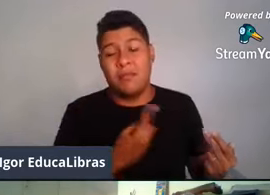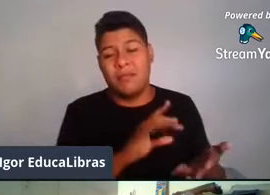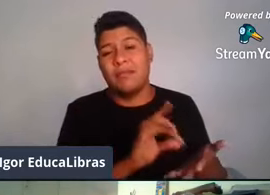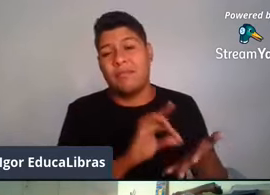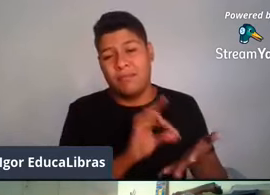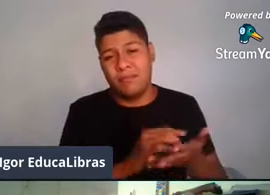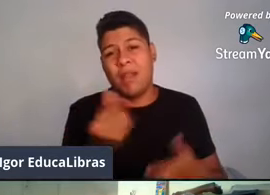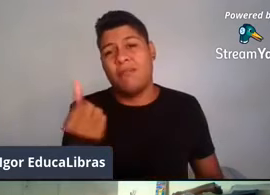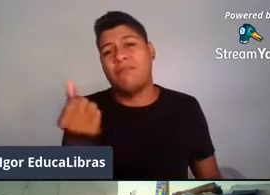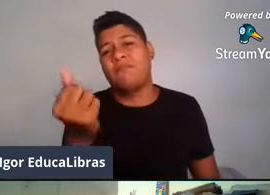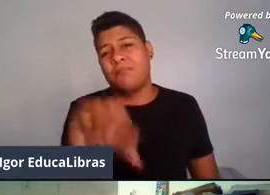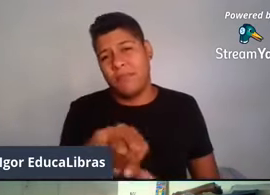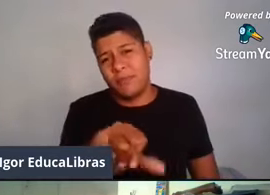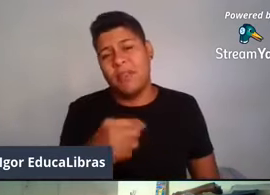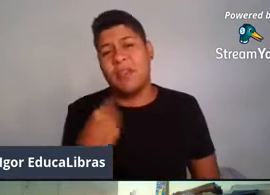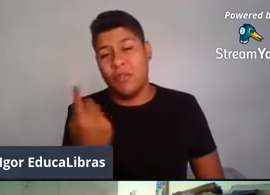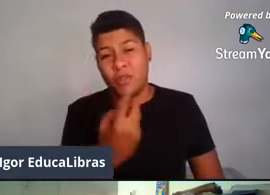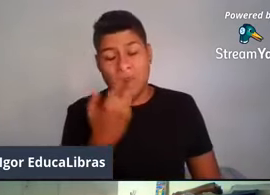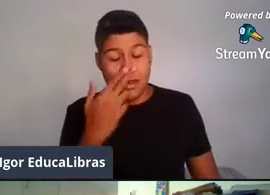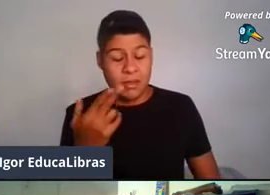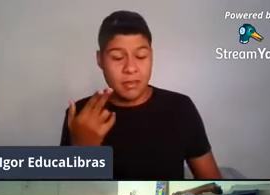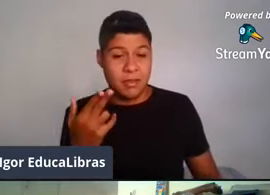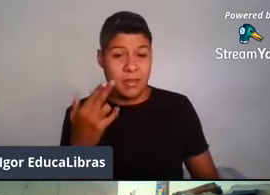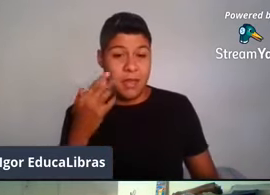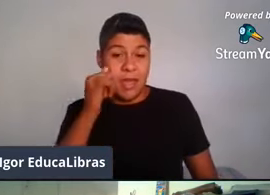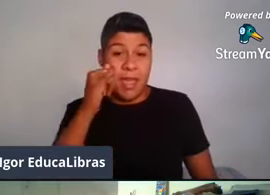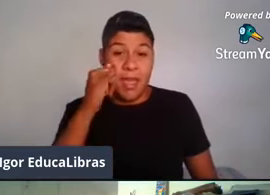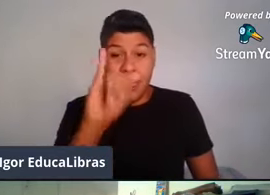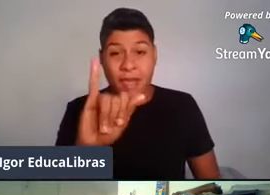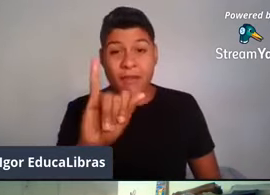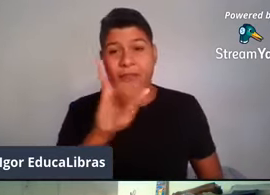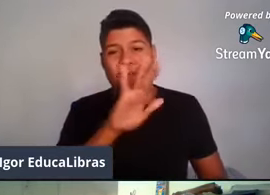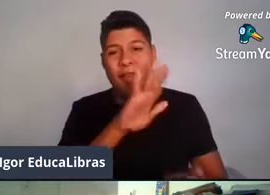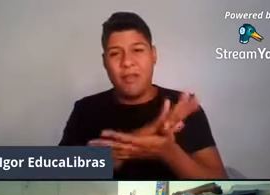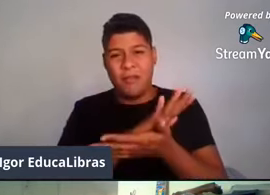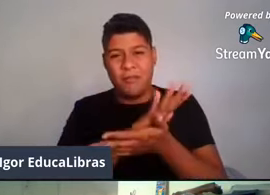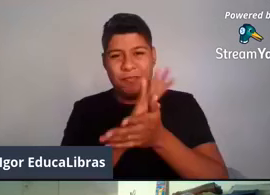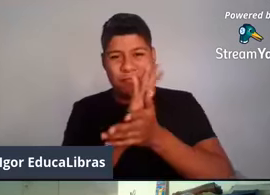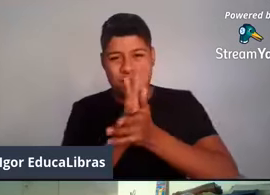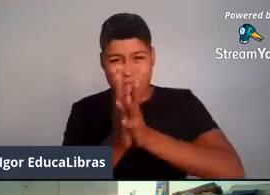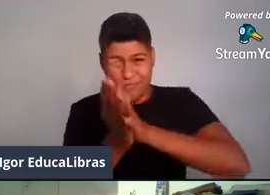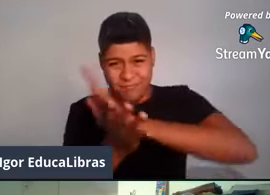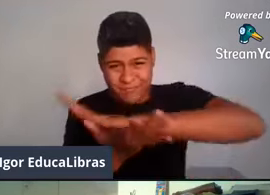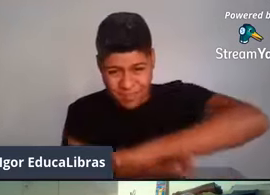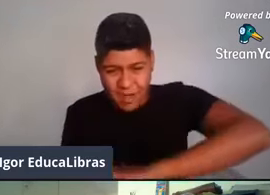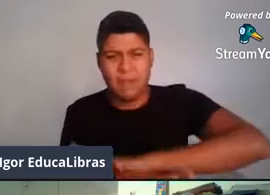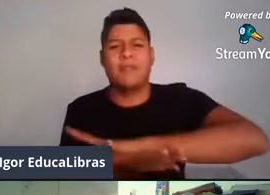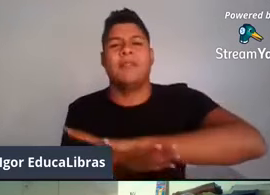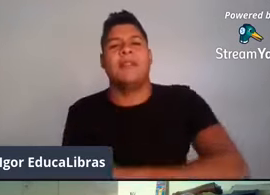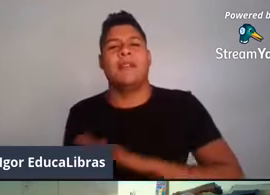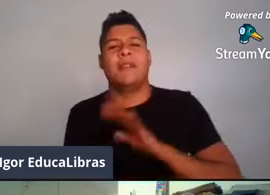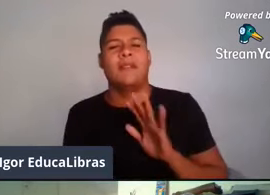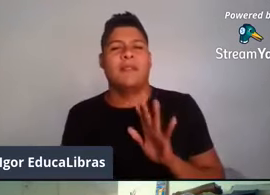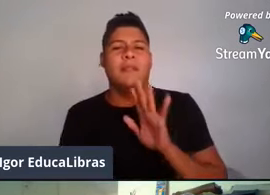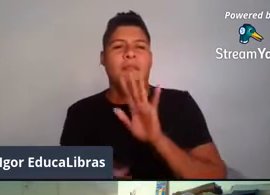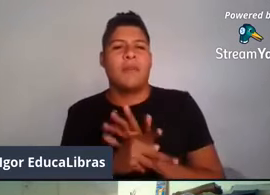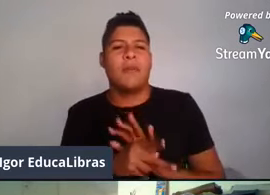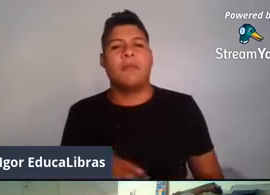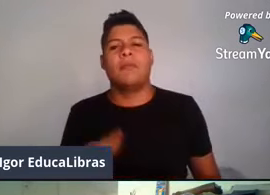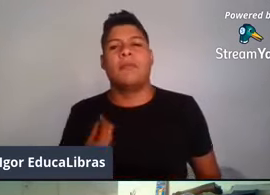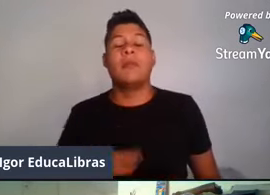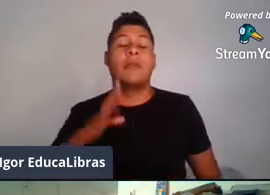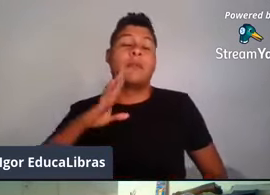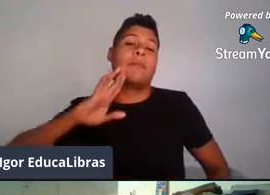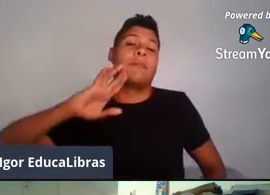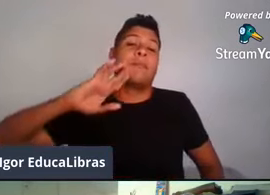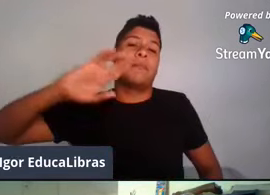prejudica que a gente quebre essas barreiras, tanto físicas, das barreiras arquitetônicas, como principalmente as